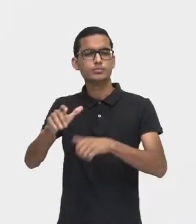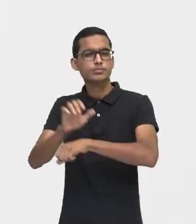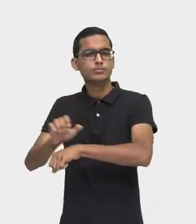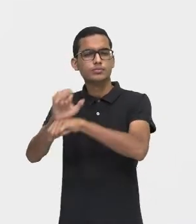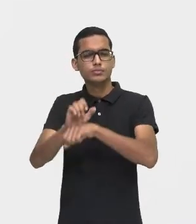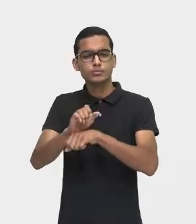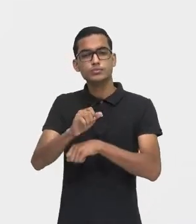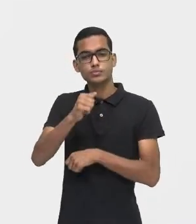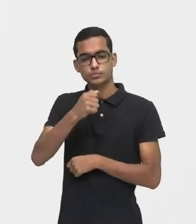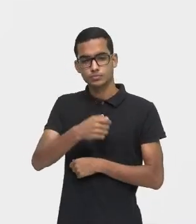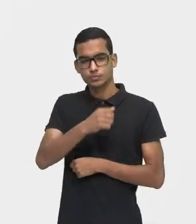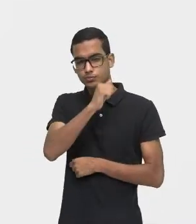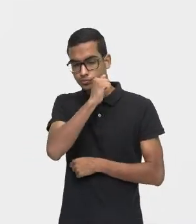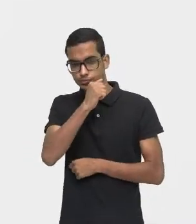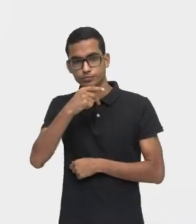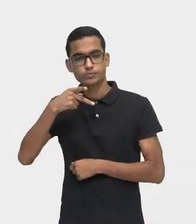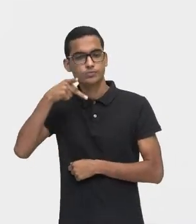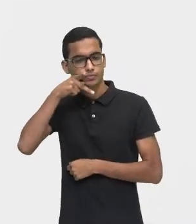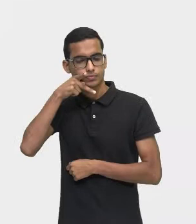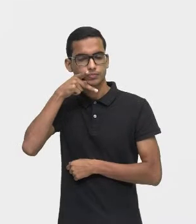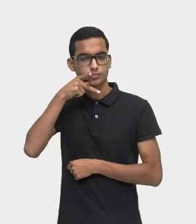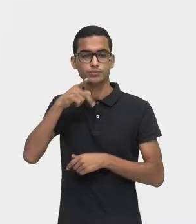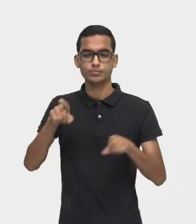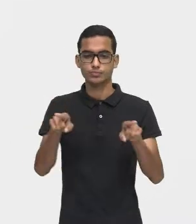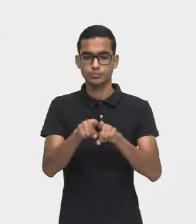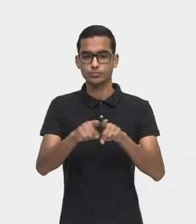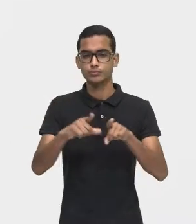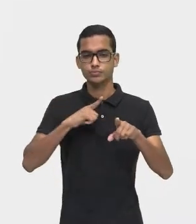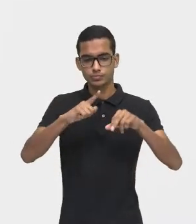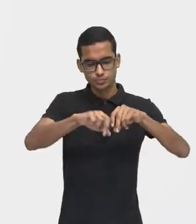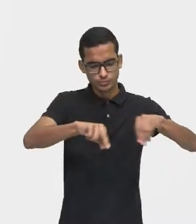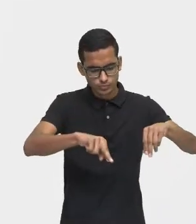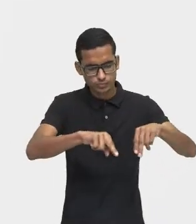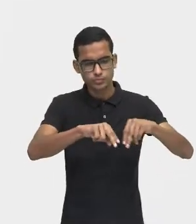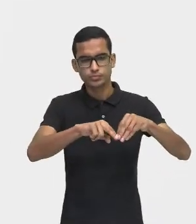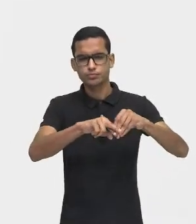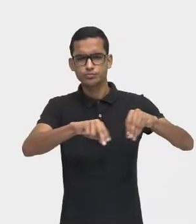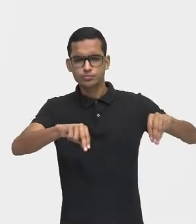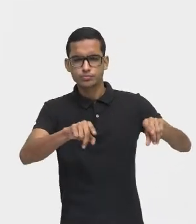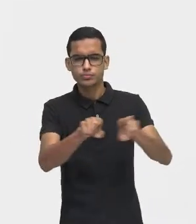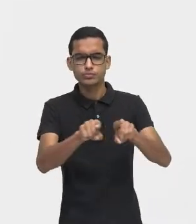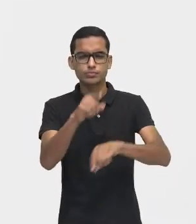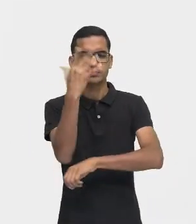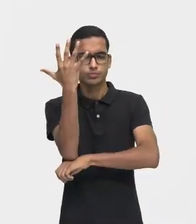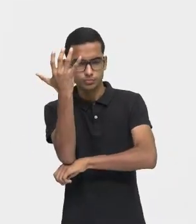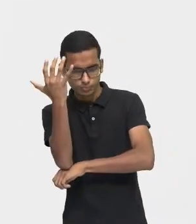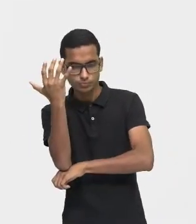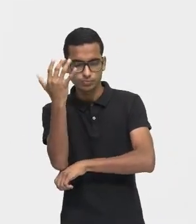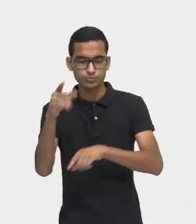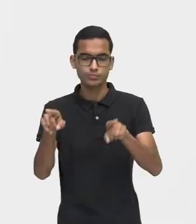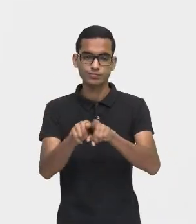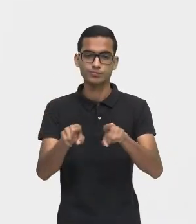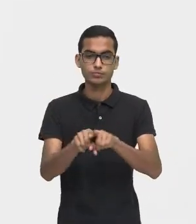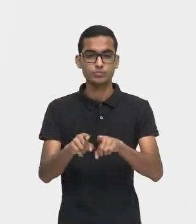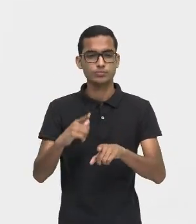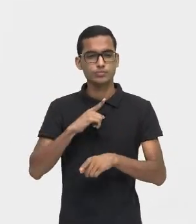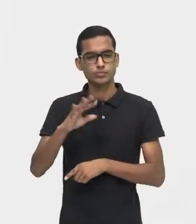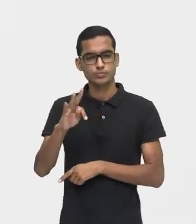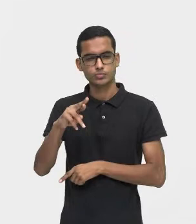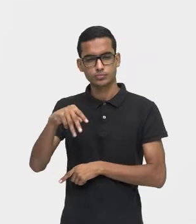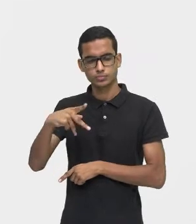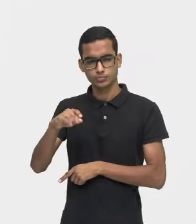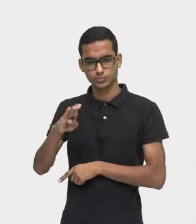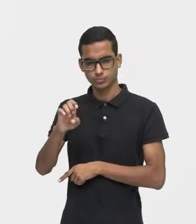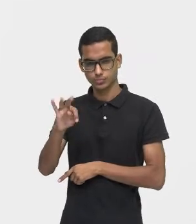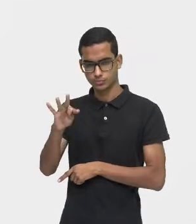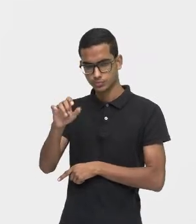vão ser muito utilizados aí, levados para outros lugares. Em Trombetas, no Pará, também teremos aí